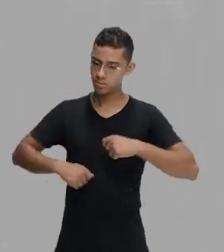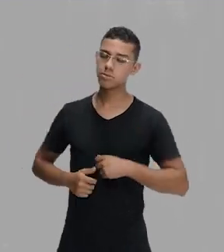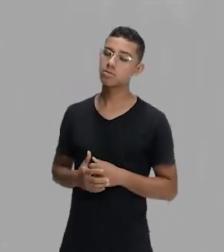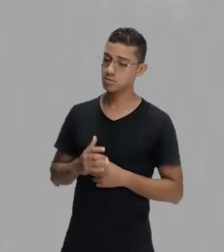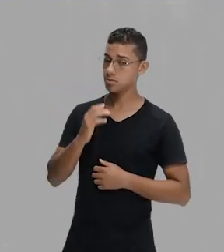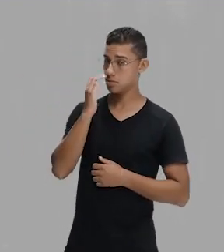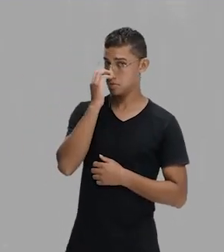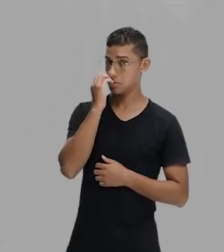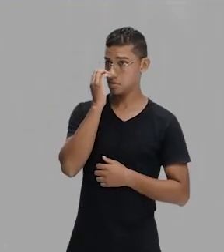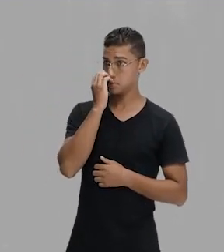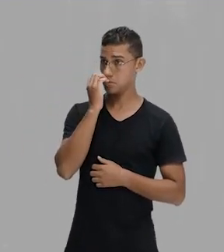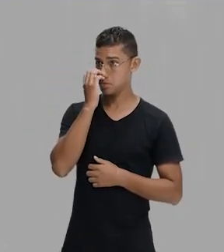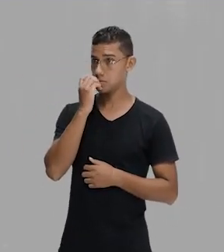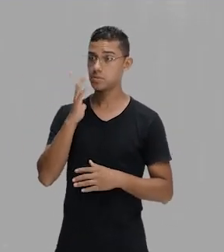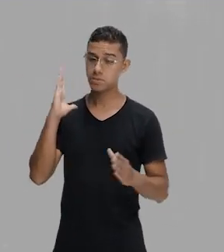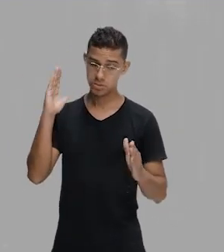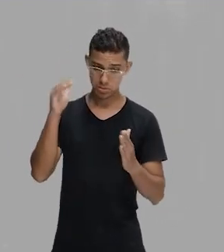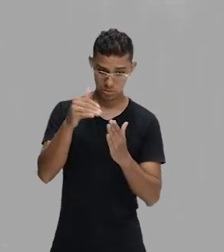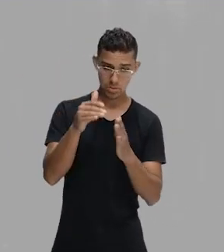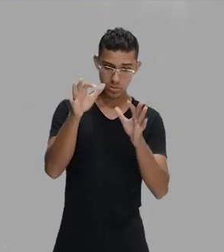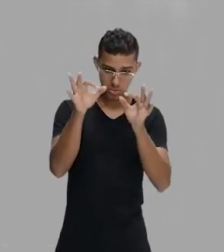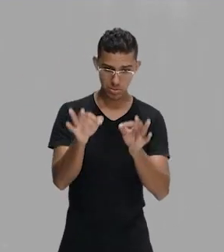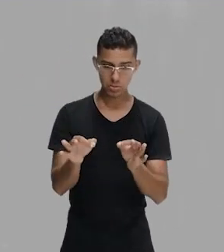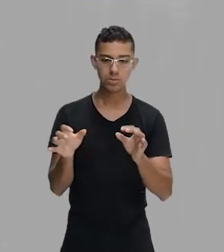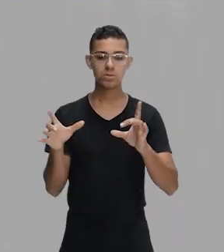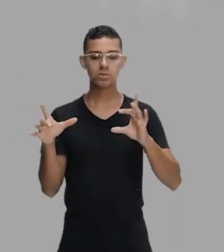D bate certo com o que é